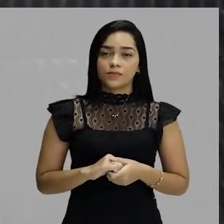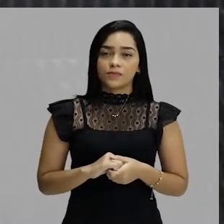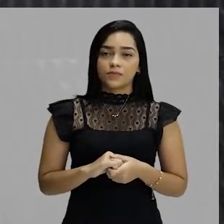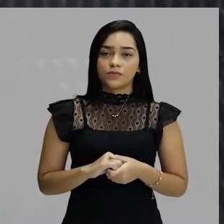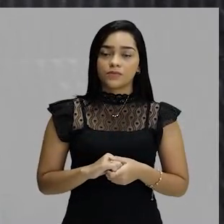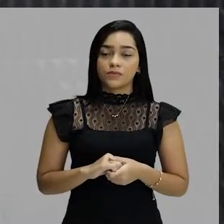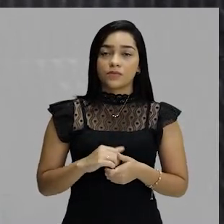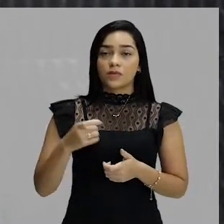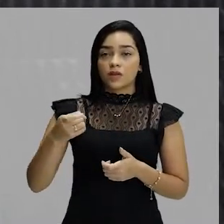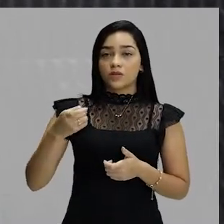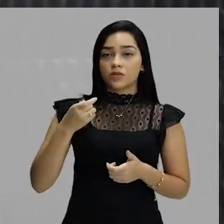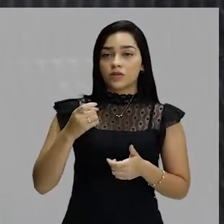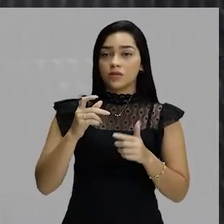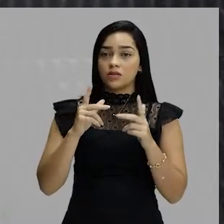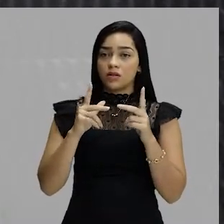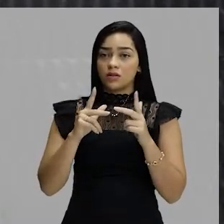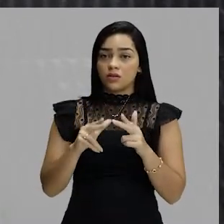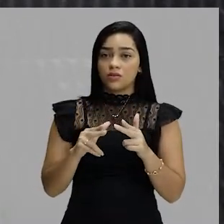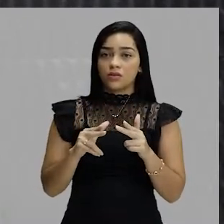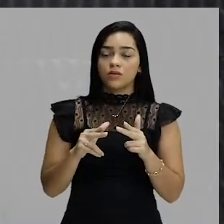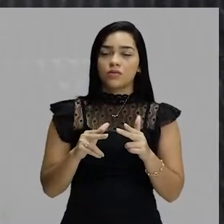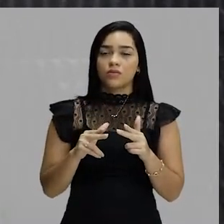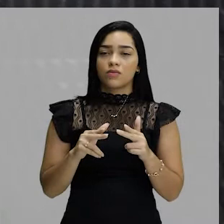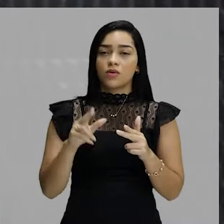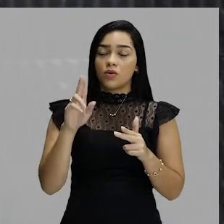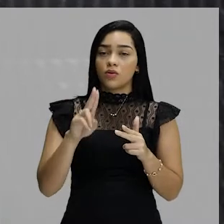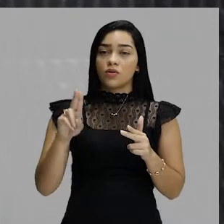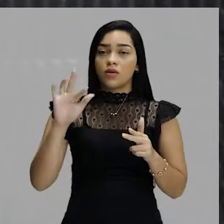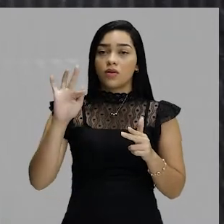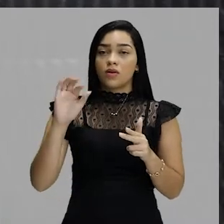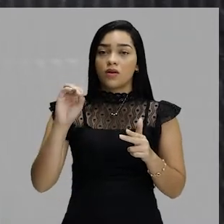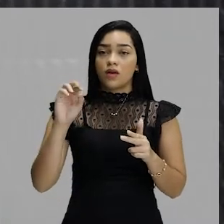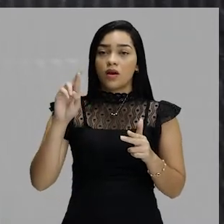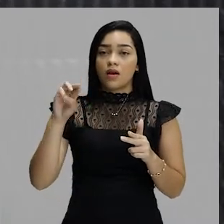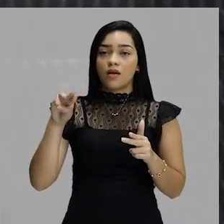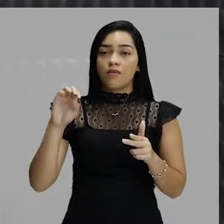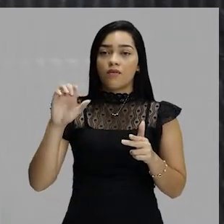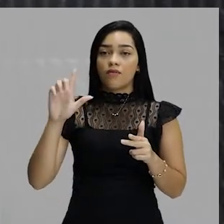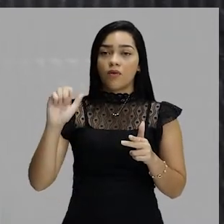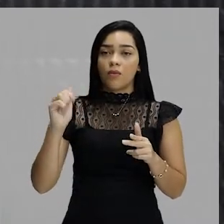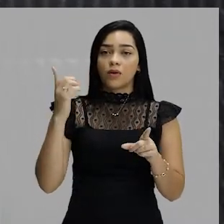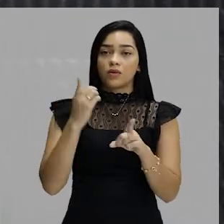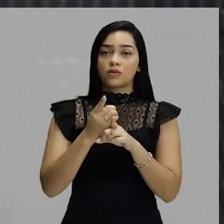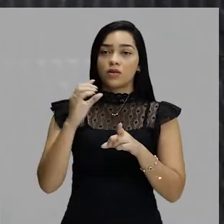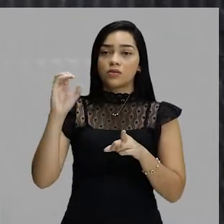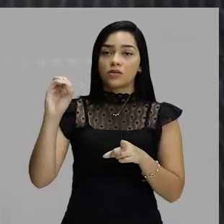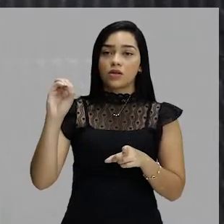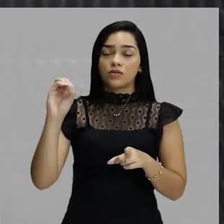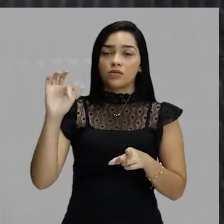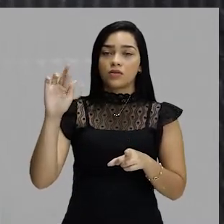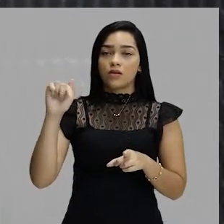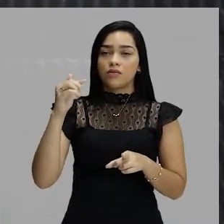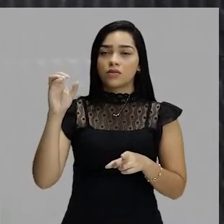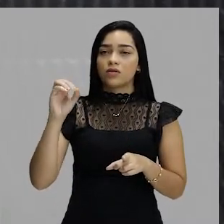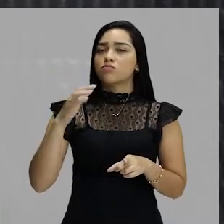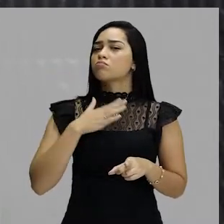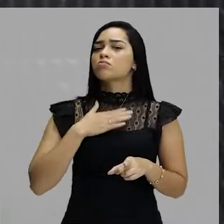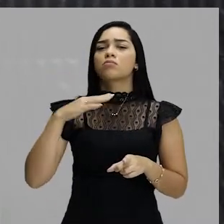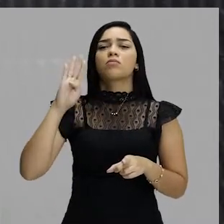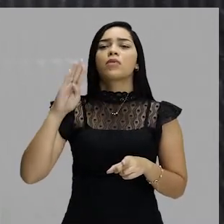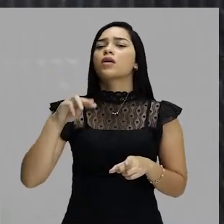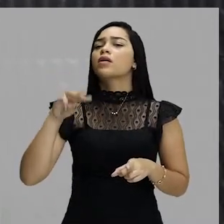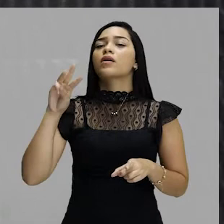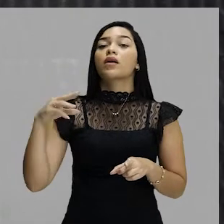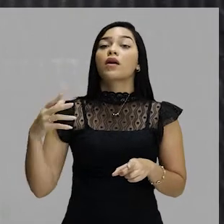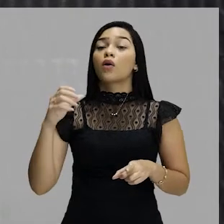Então x vai ser igual, vamos usar a fórmula para encontrar o zero da função. Menos b, quem é meu b?